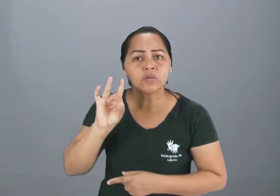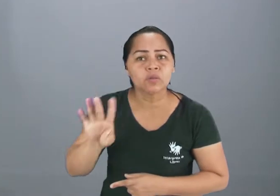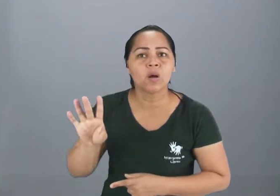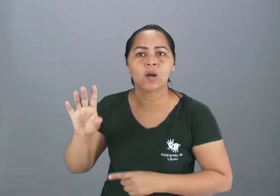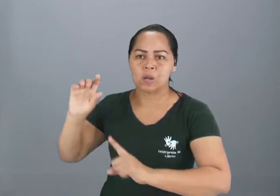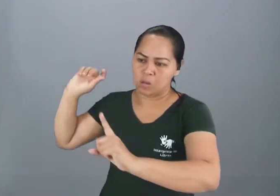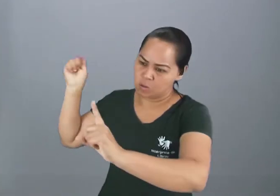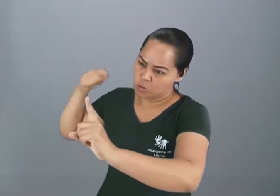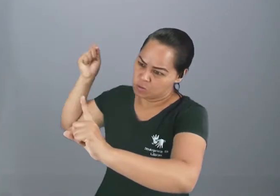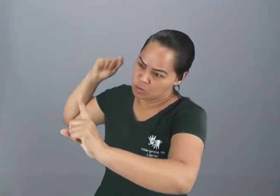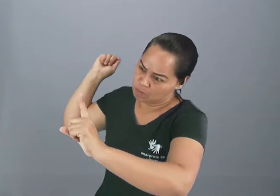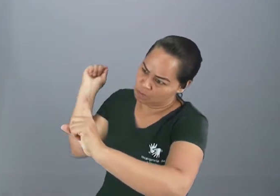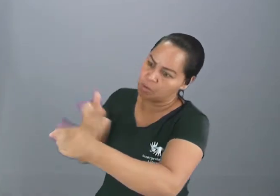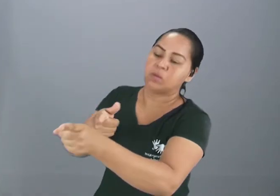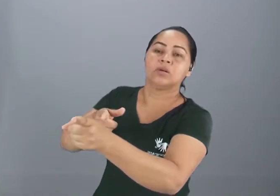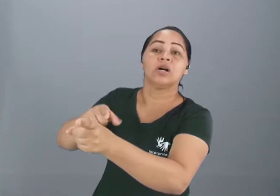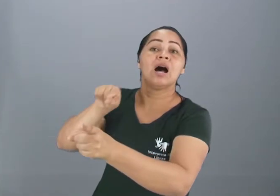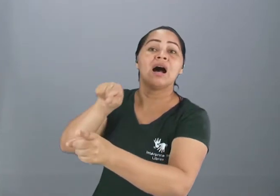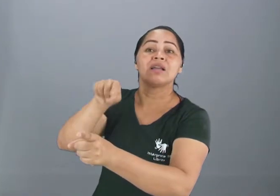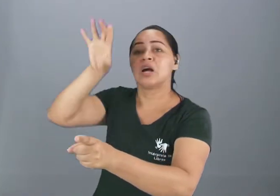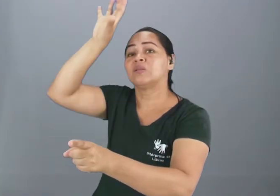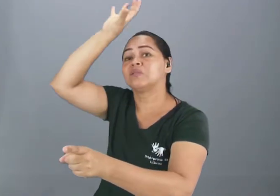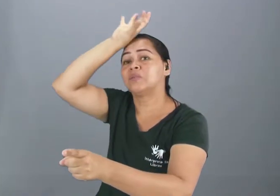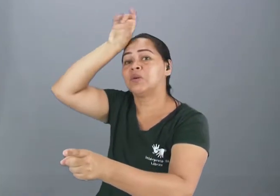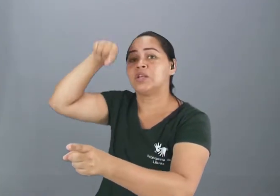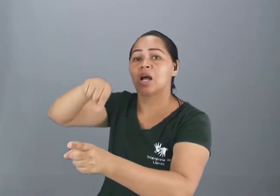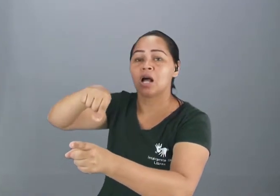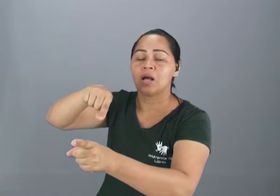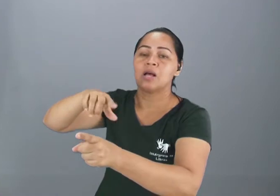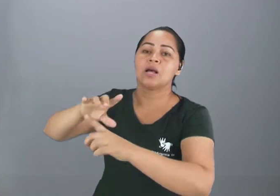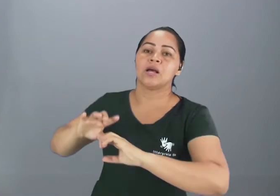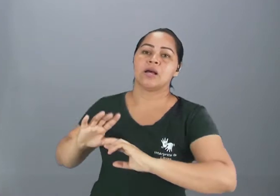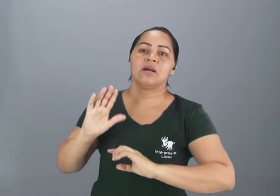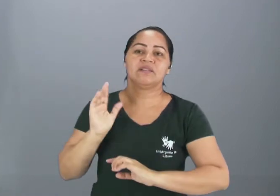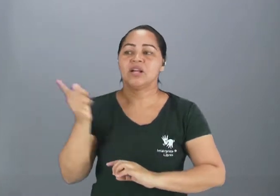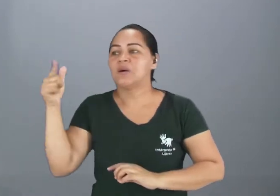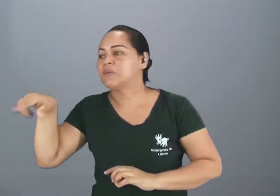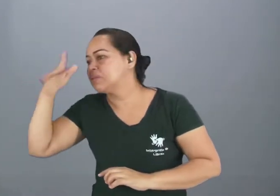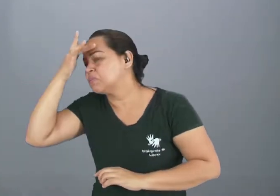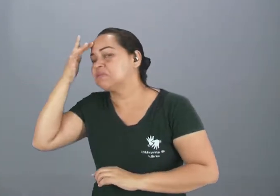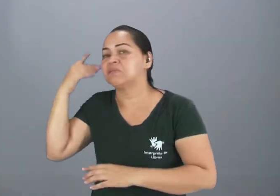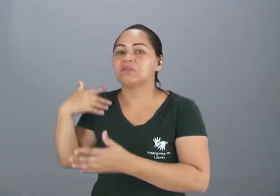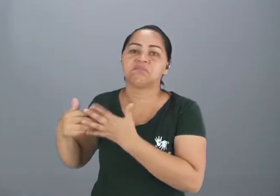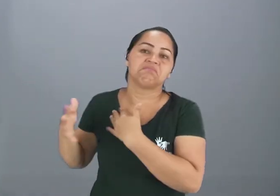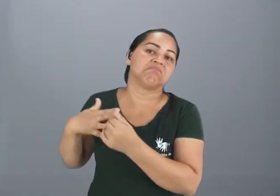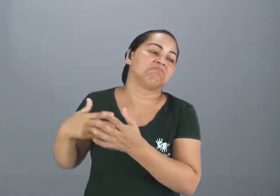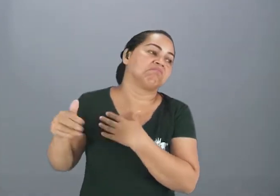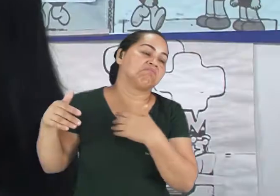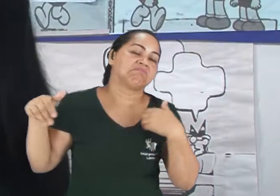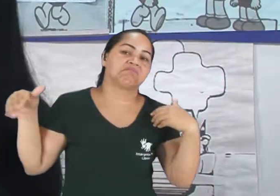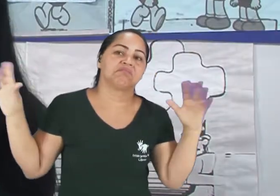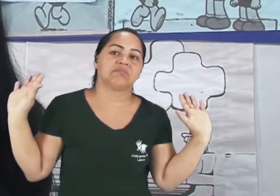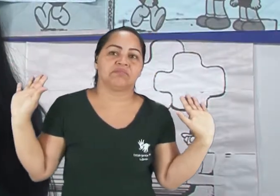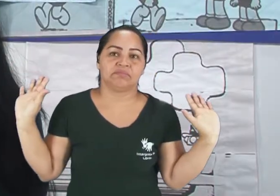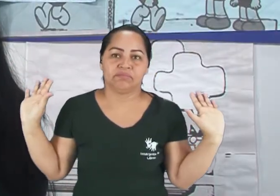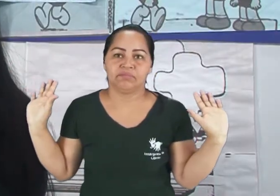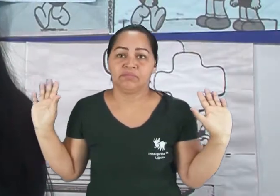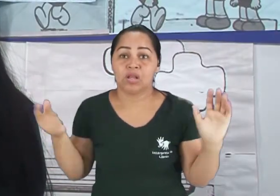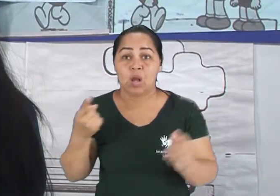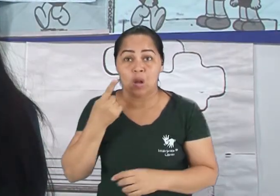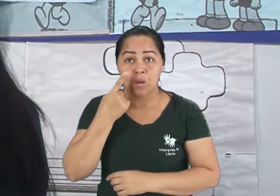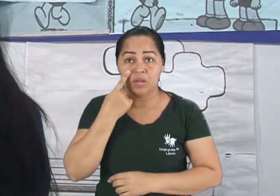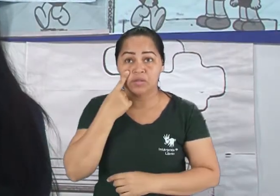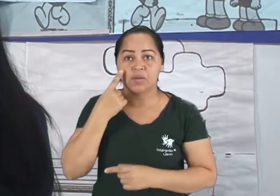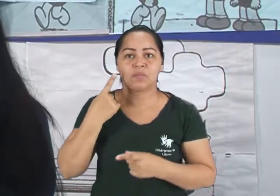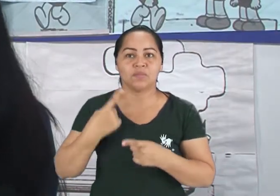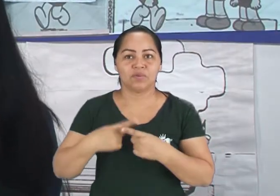Você já pensou o motivo? Você costuma ler muito gibi, a Turma da Mônica, essas historinhas? Olha só, porque